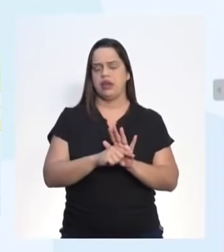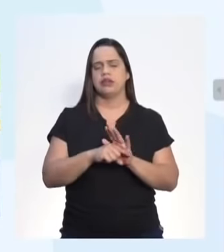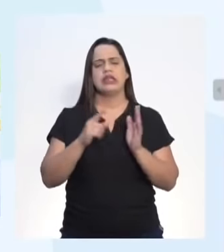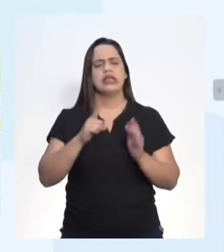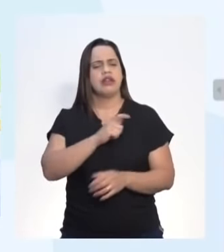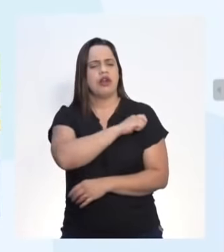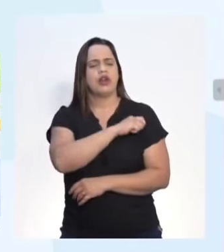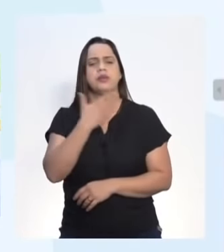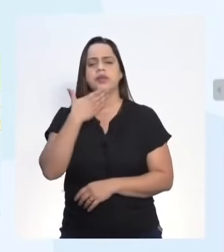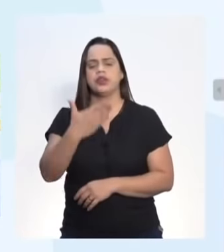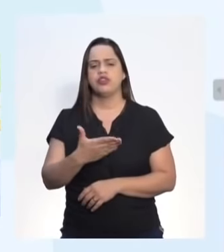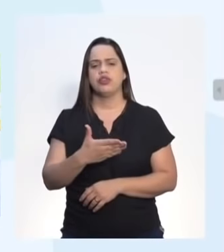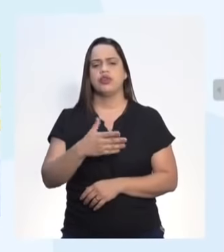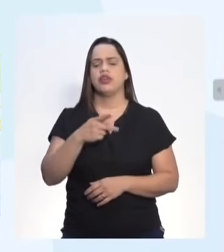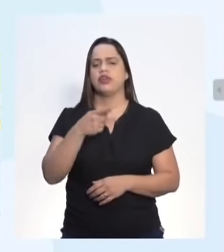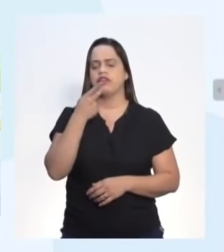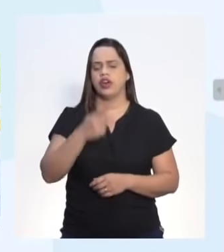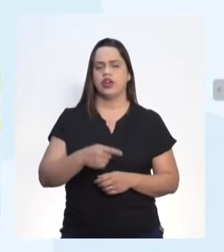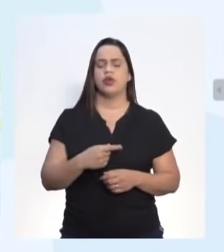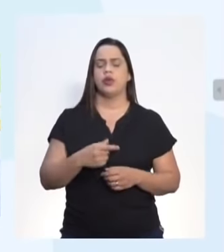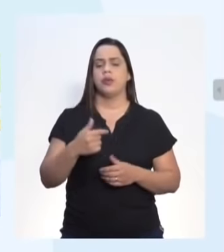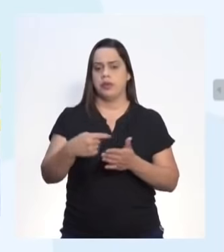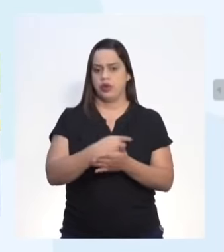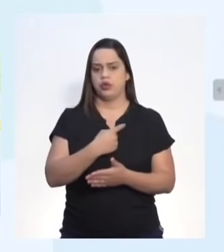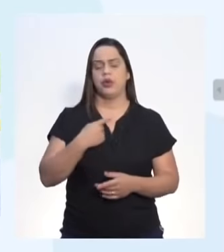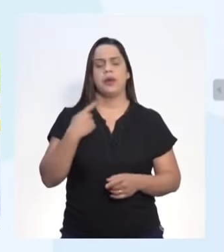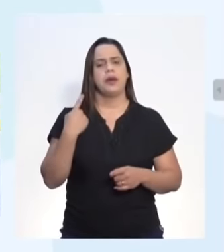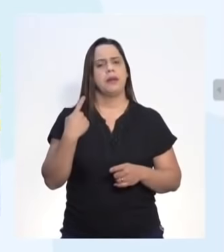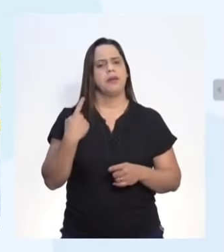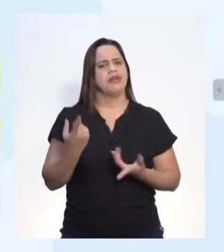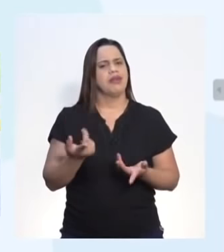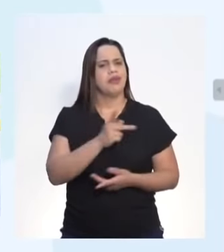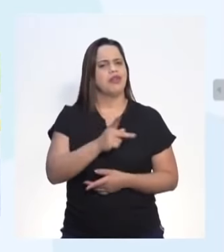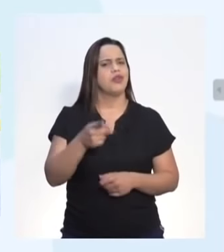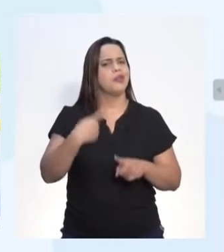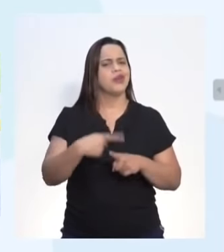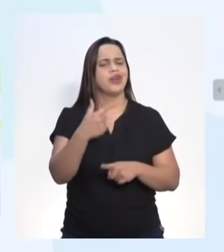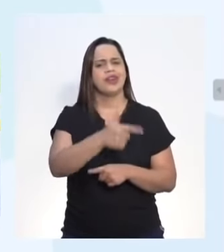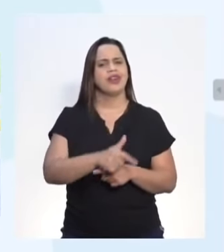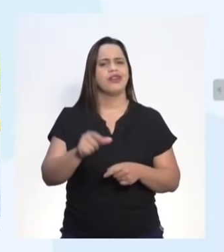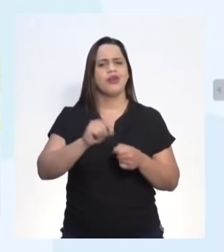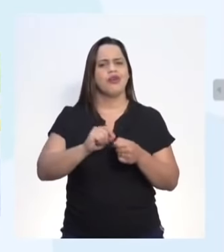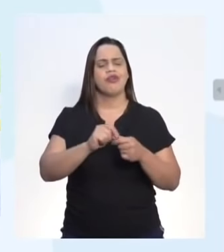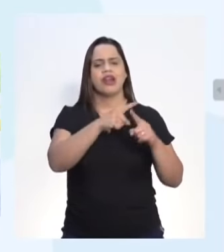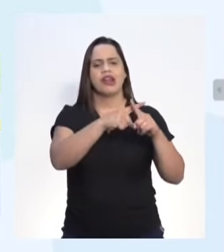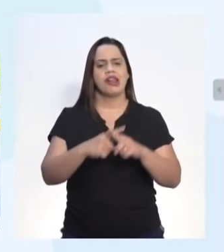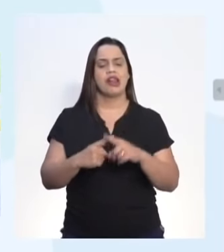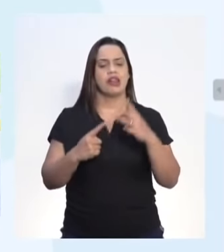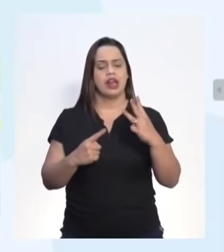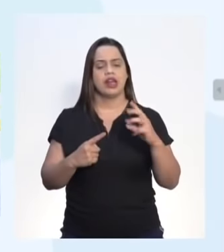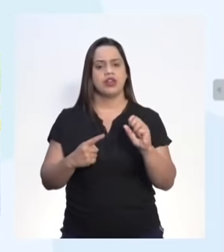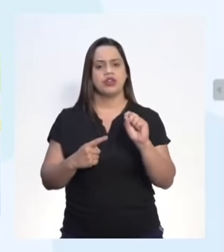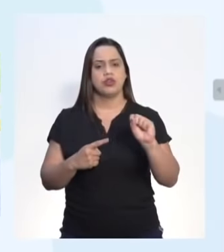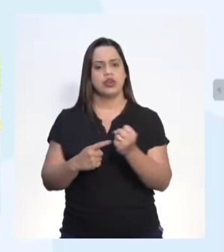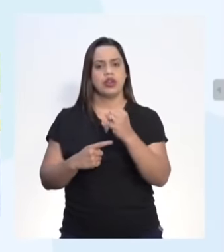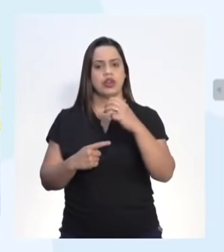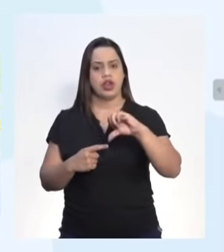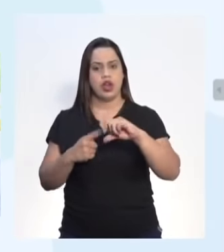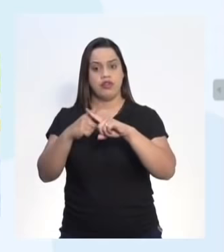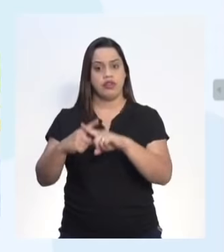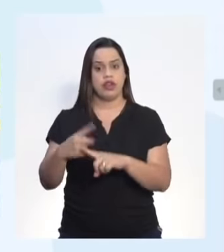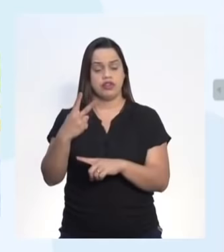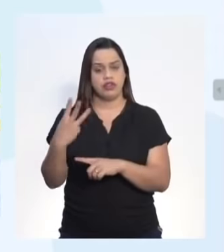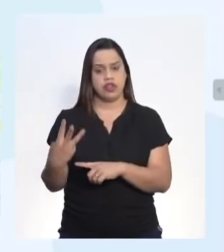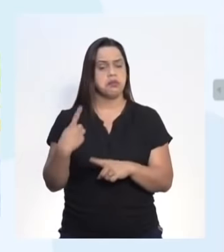nome, mas falou, professor, por que não fez a conta lá da multiplicação dos 3,89 vezes o 23?